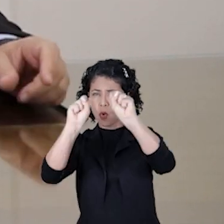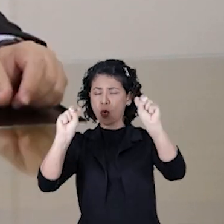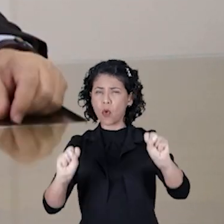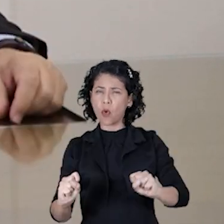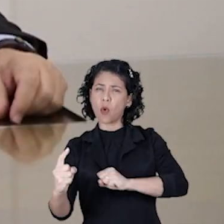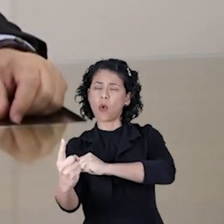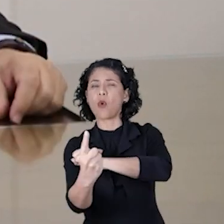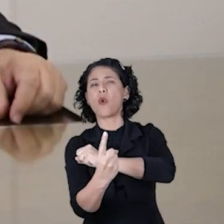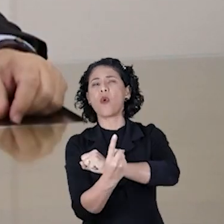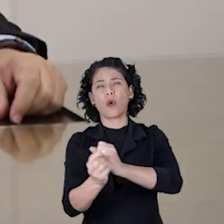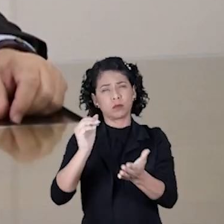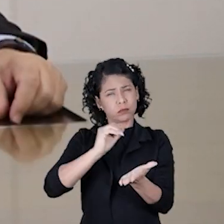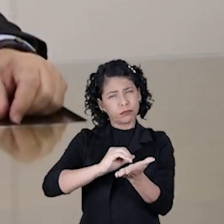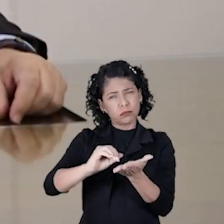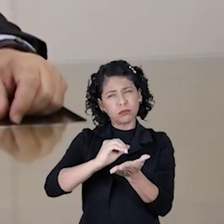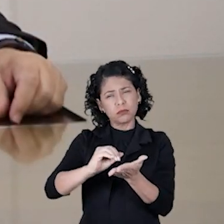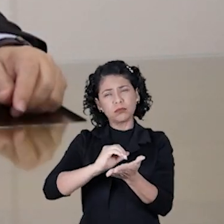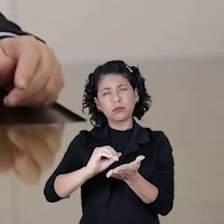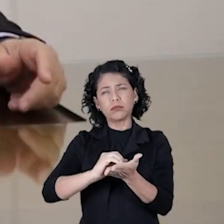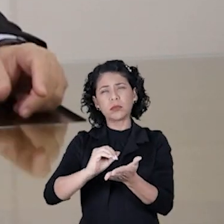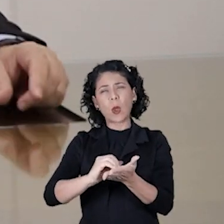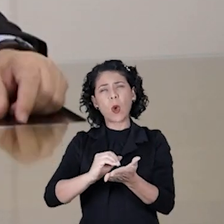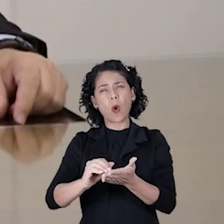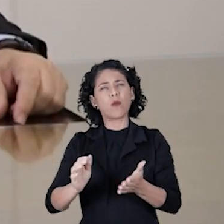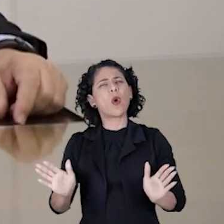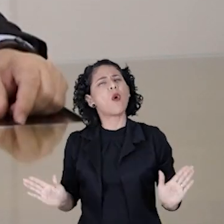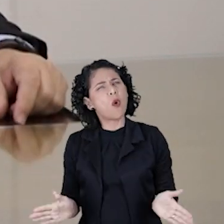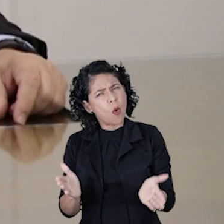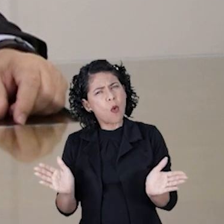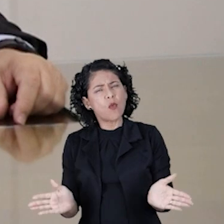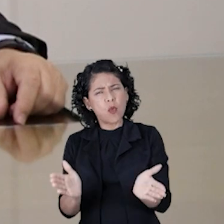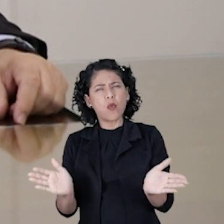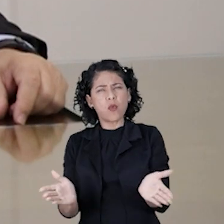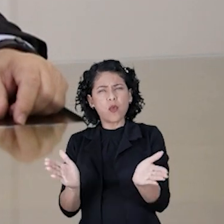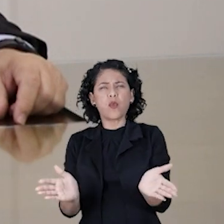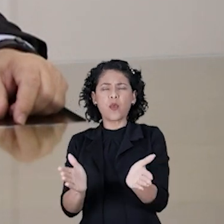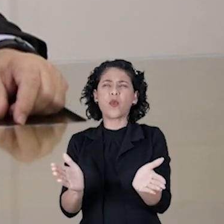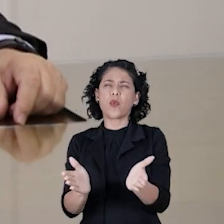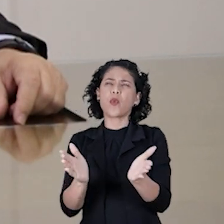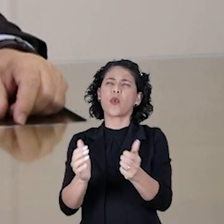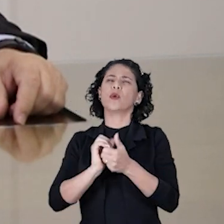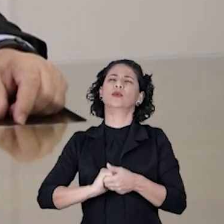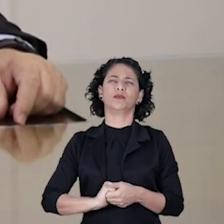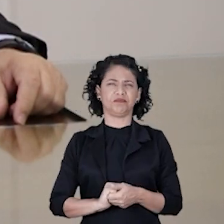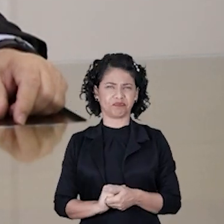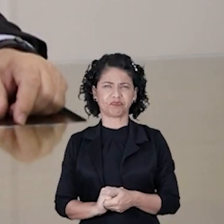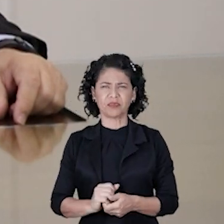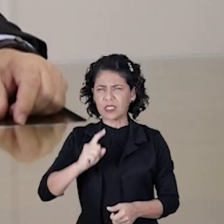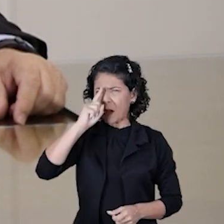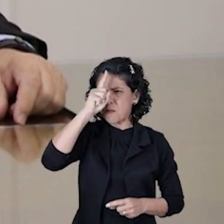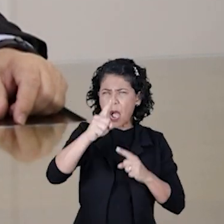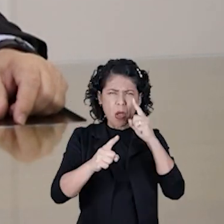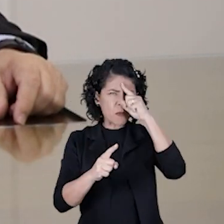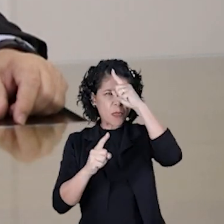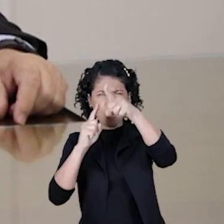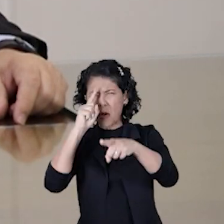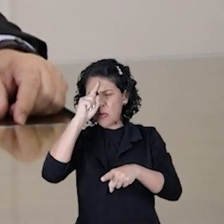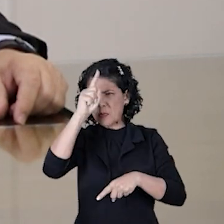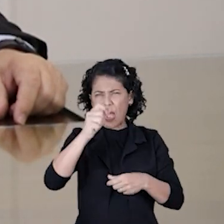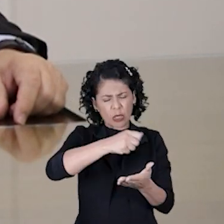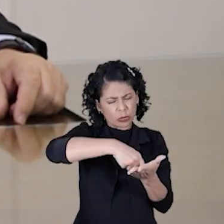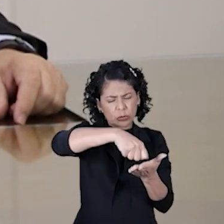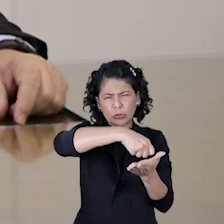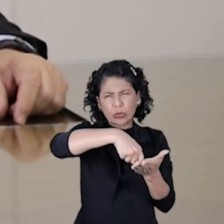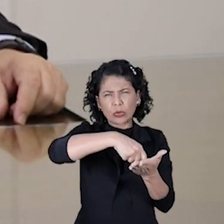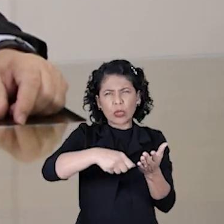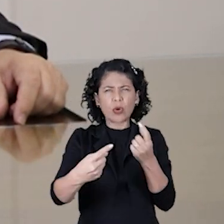servidores, as secretarias se engajassem no sentido de participar, não